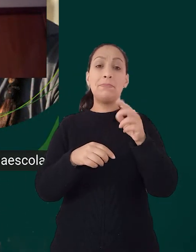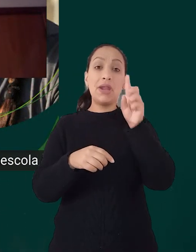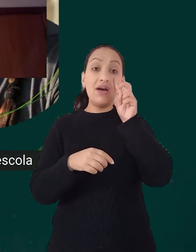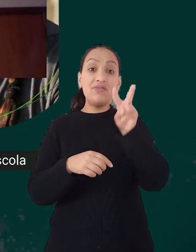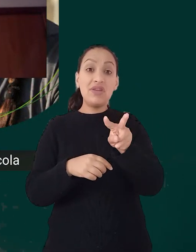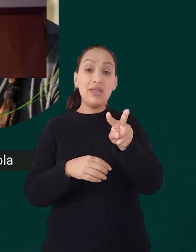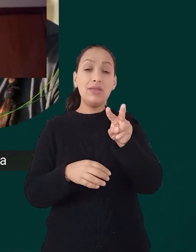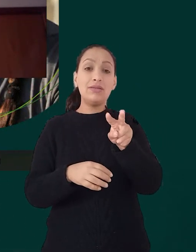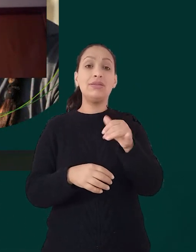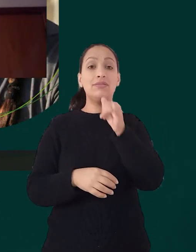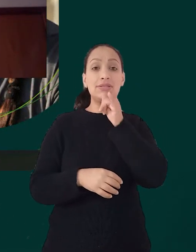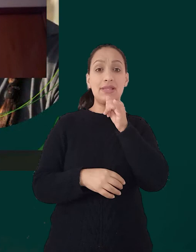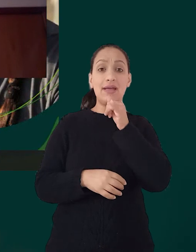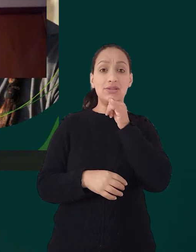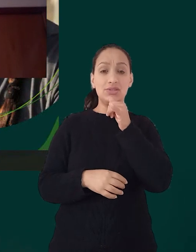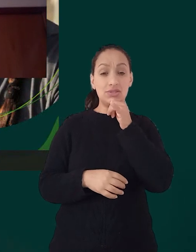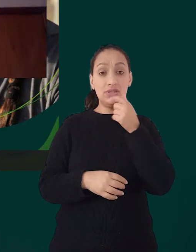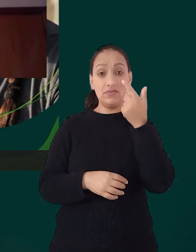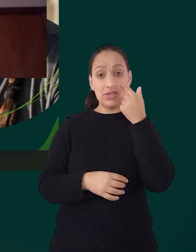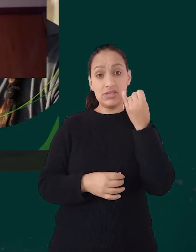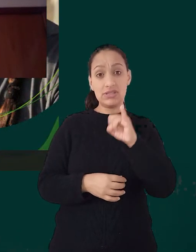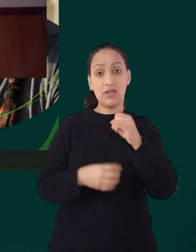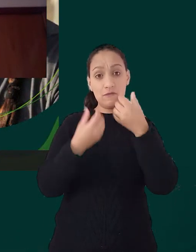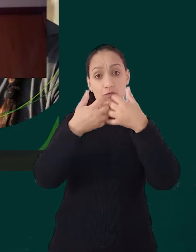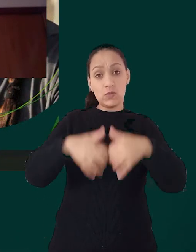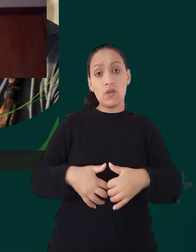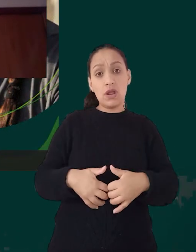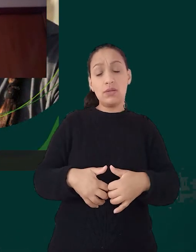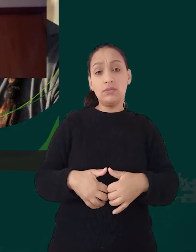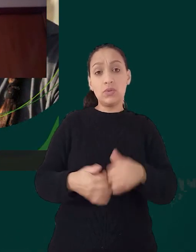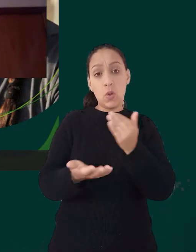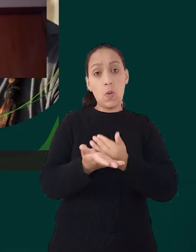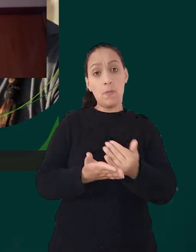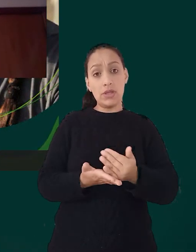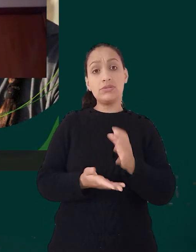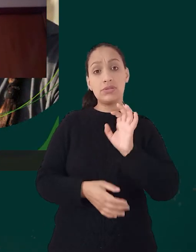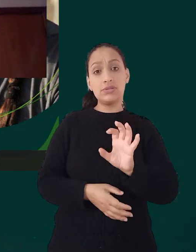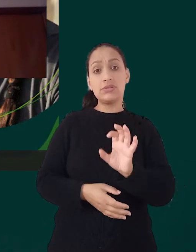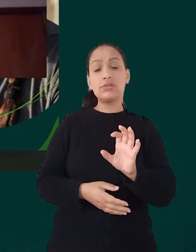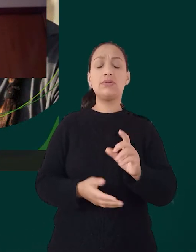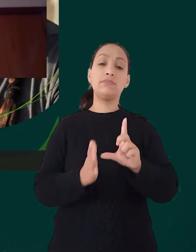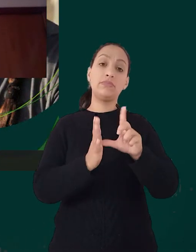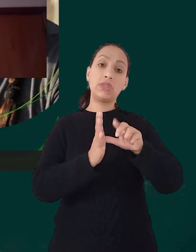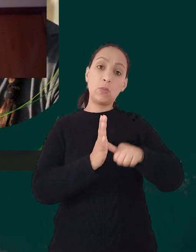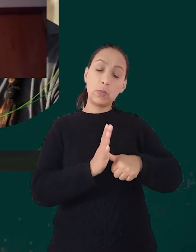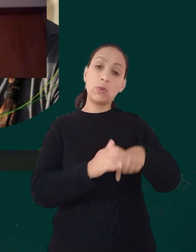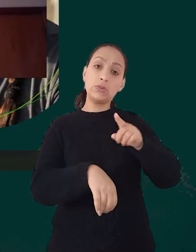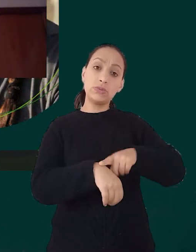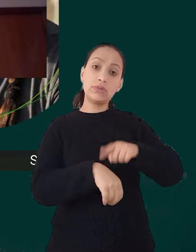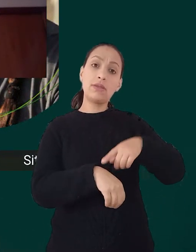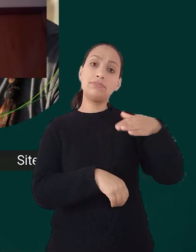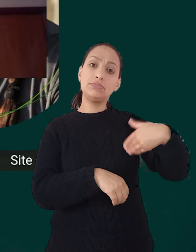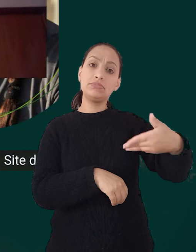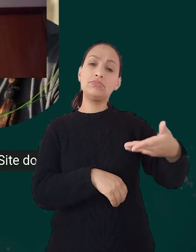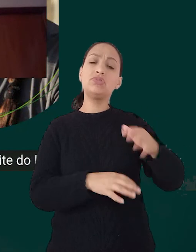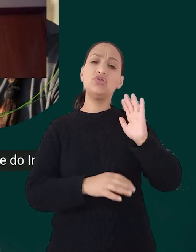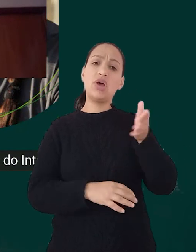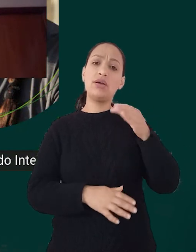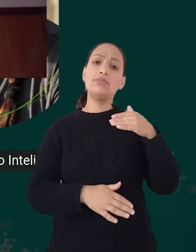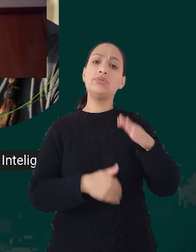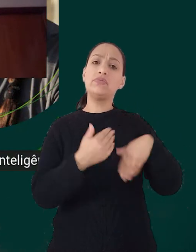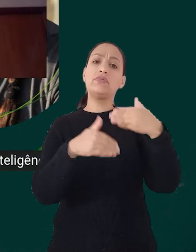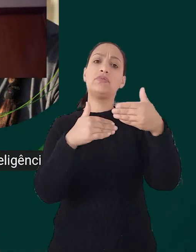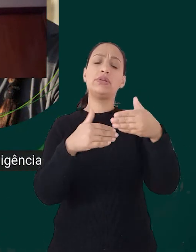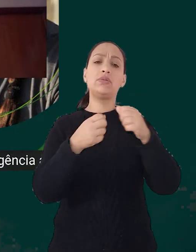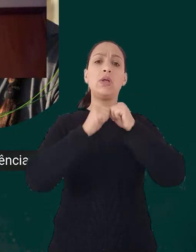daí então ele teste se o multiplayer está funcionando. Inicialmente é assim, e depois de algum tempo já desenvolvido, ele